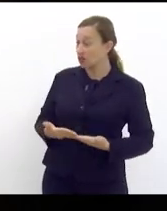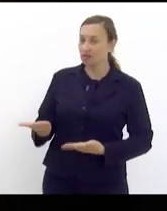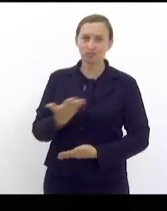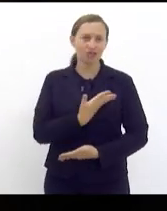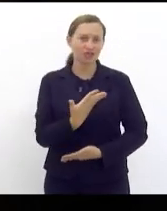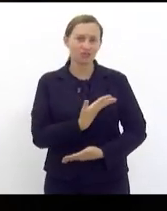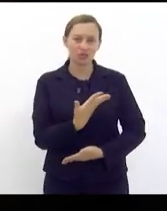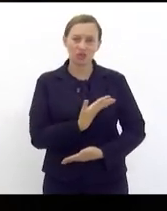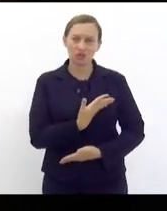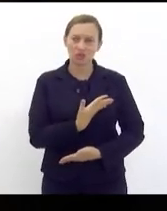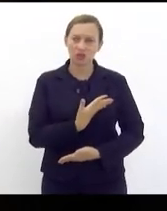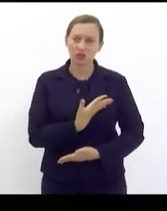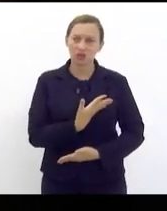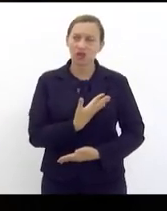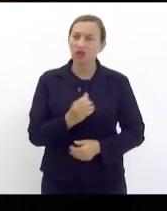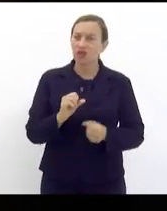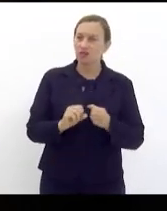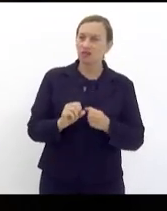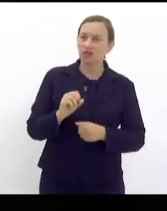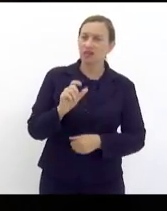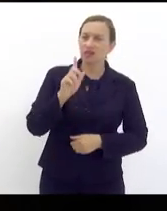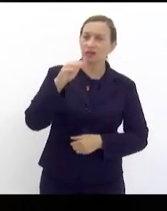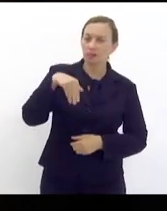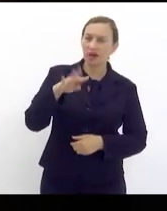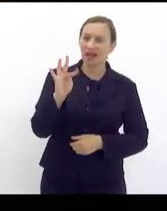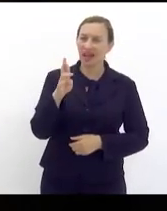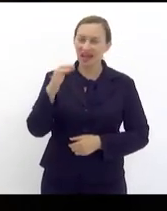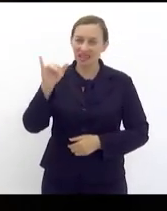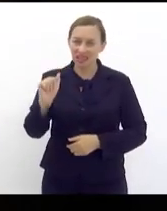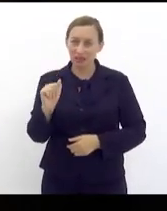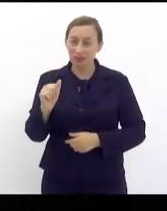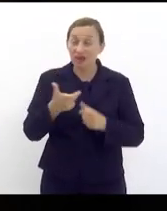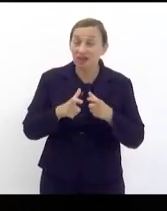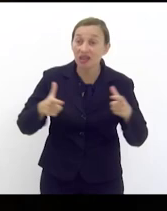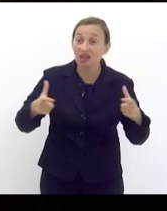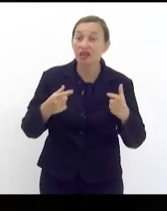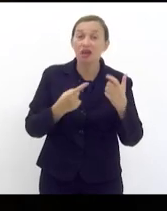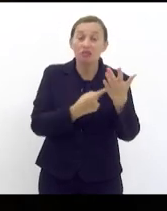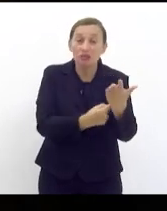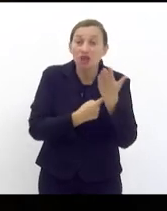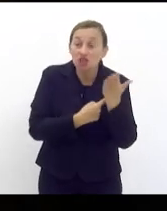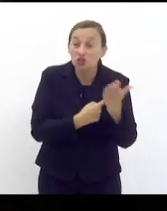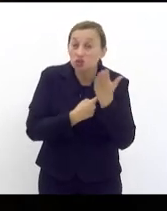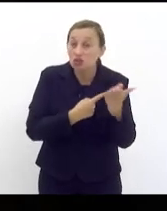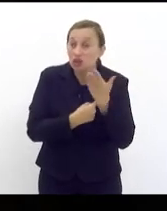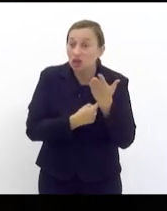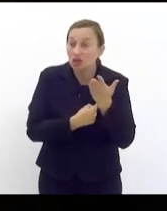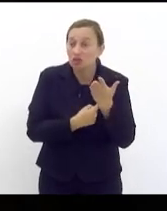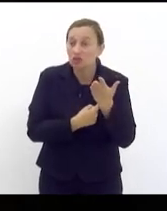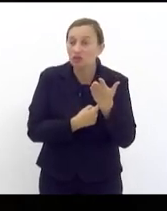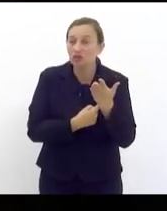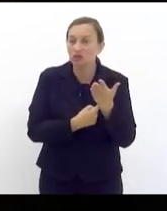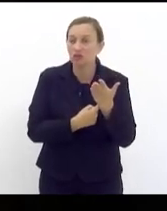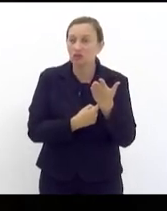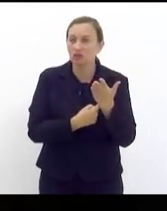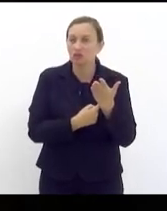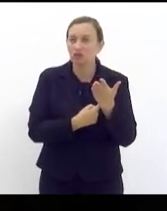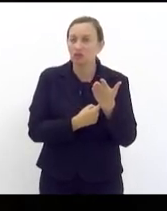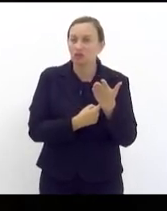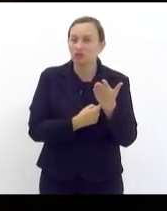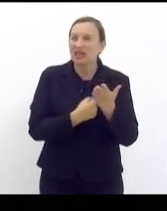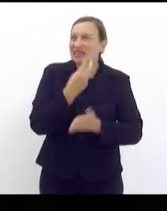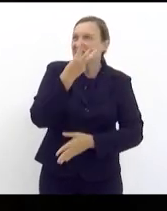amigo que fez de Mangaratiba grande, me ajudando a Mangaratiba não ser vista mais como 30